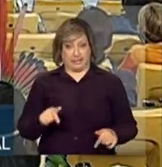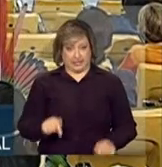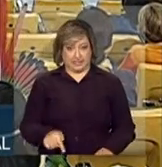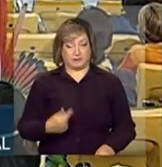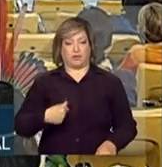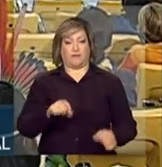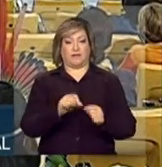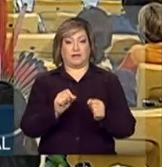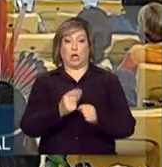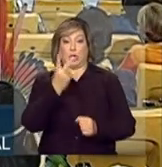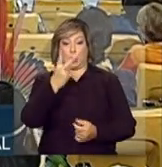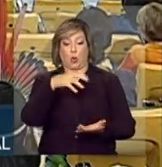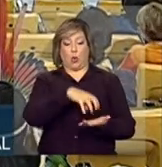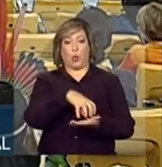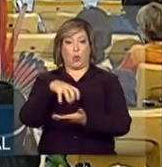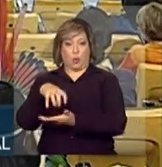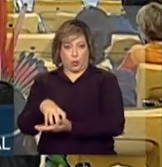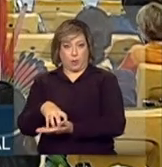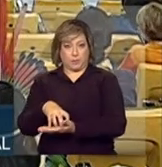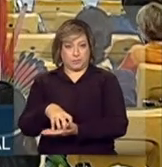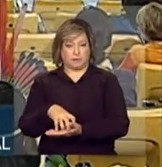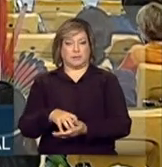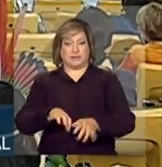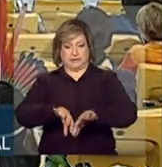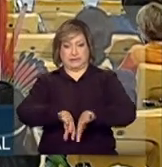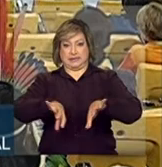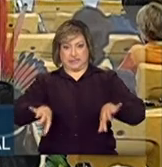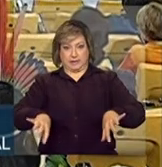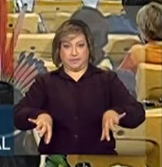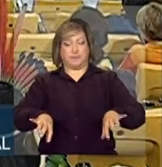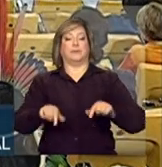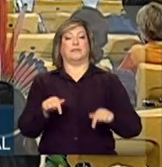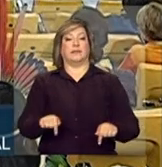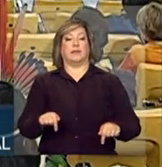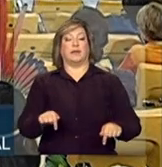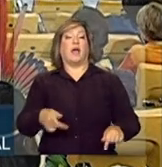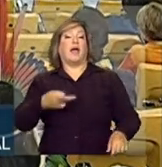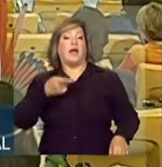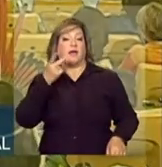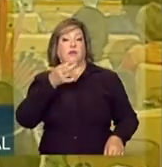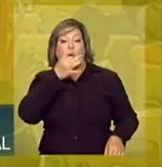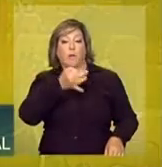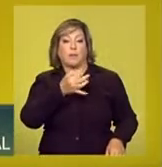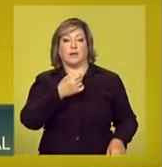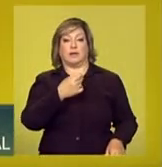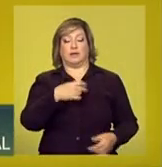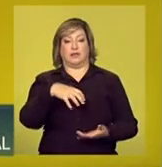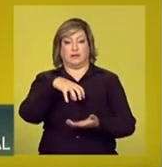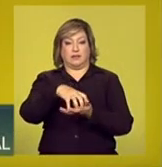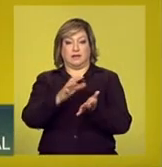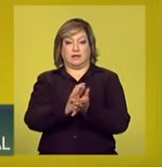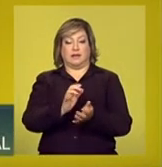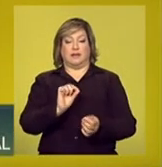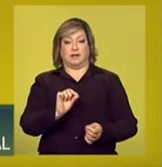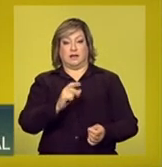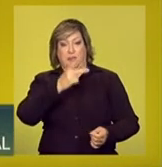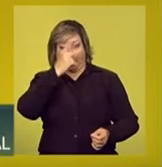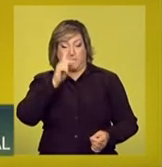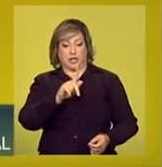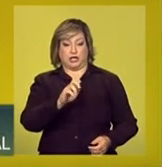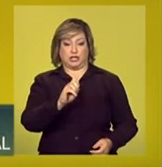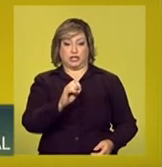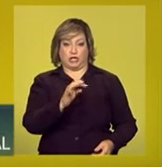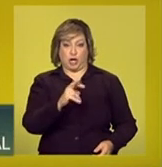nós fizemos dois grupos, análise de dois grupos em separado, a fala dos atores da sociedade civil e a fala dos gestores,